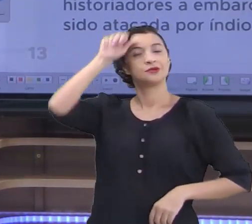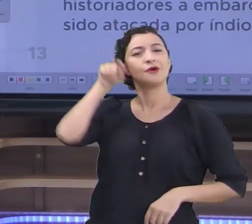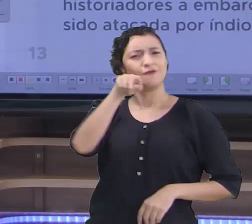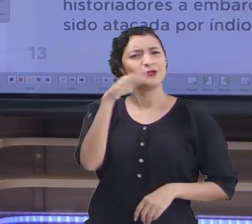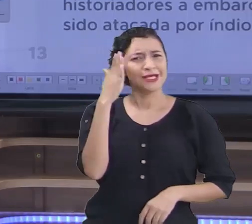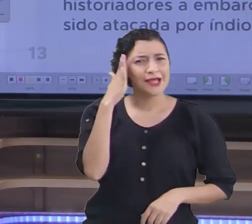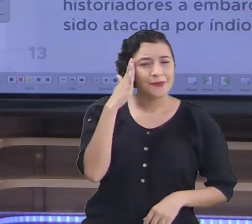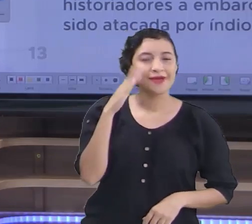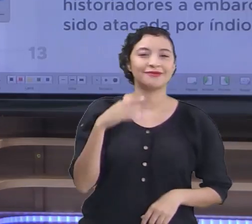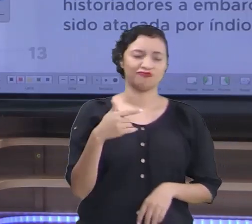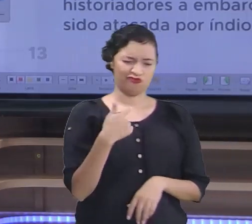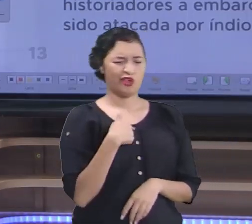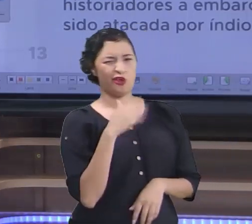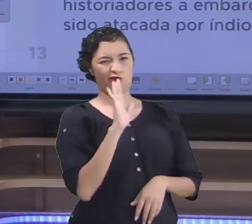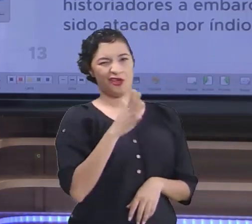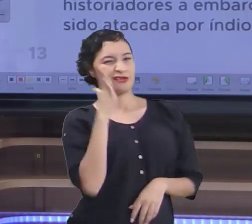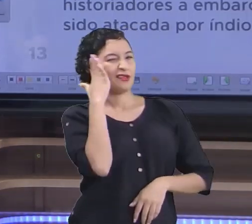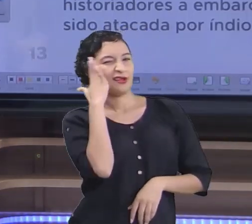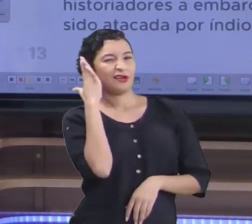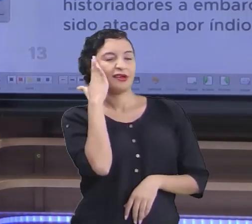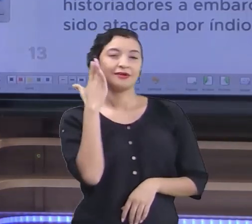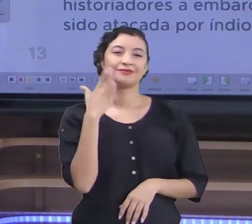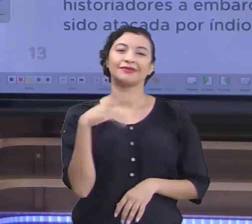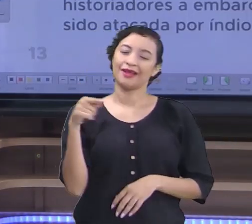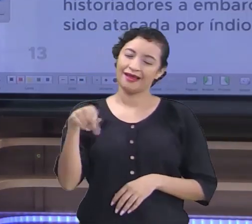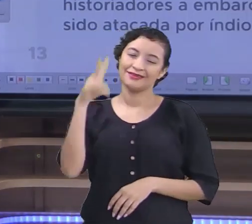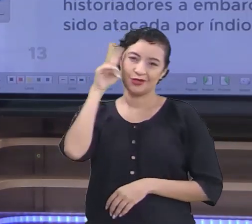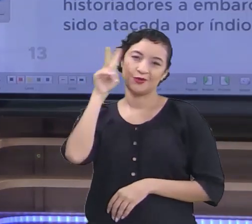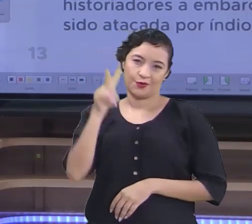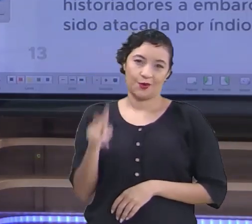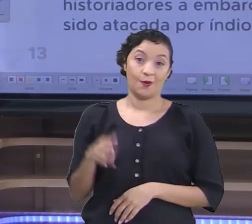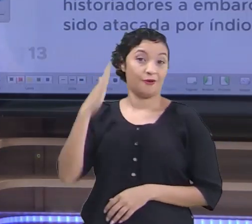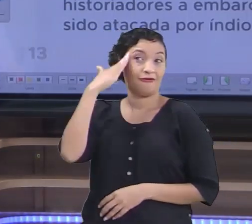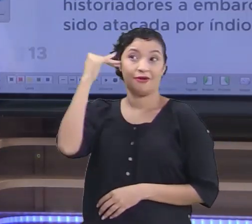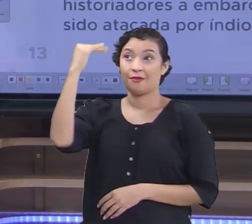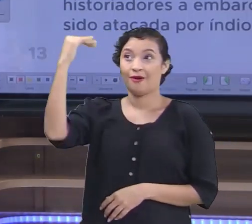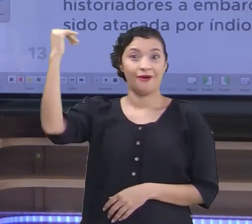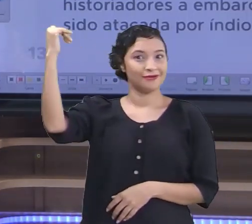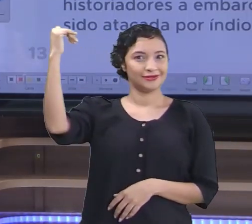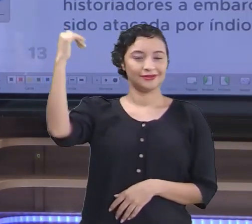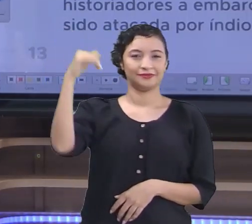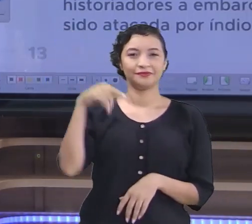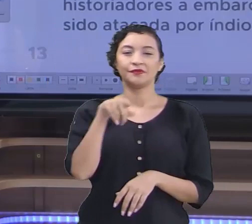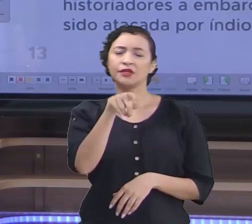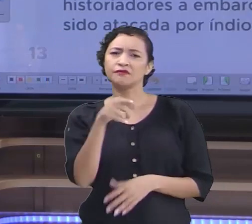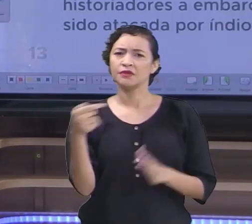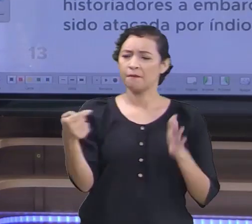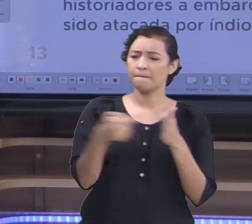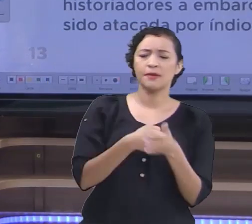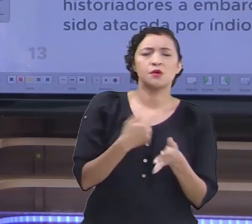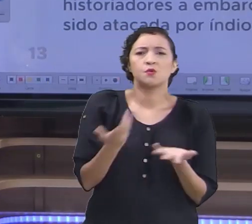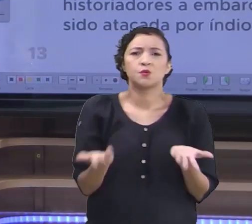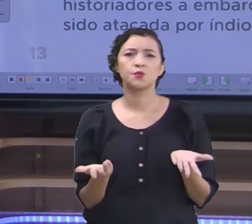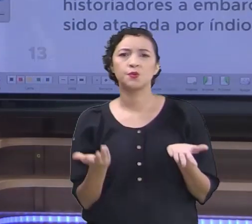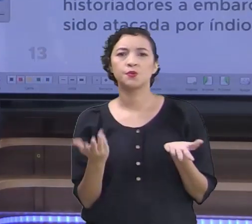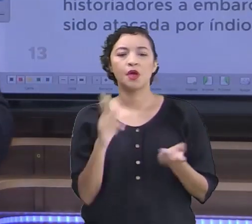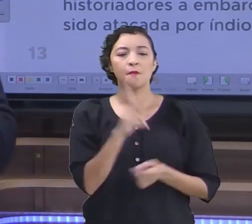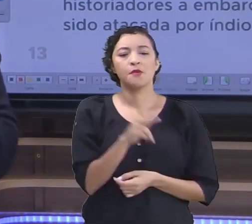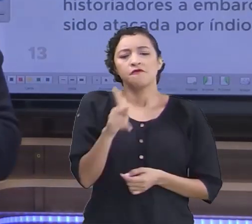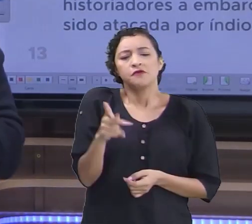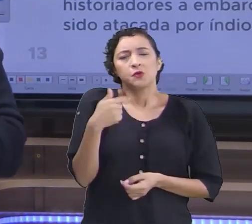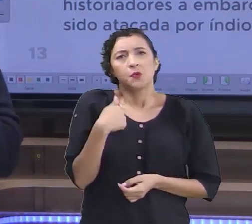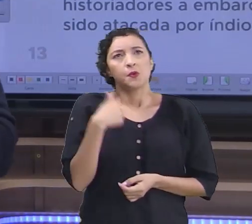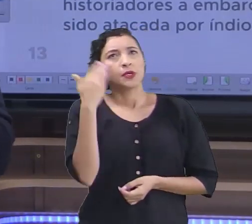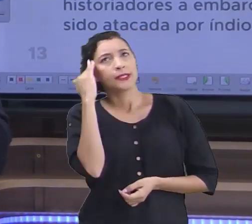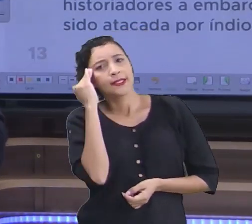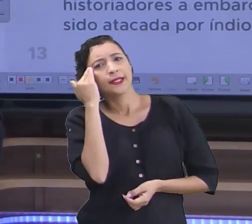Eu tenho certeza disso, porque essa história é muito conhecida. Mas aí, você deve estar se perguntando, professor, eu queria entender melhor como